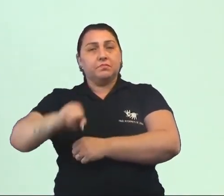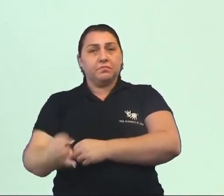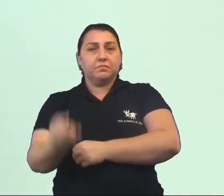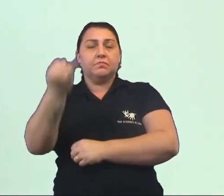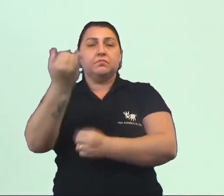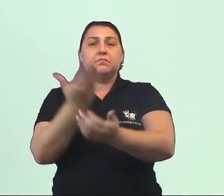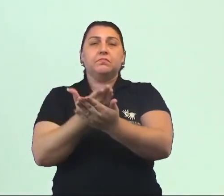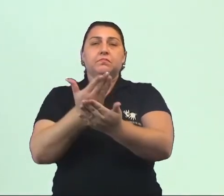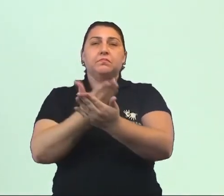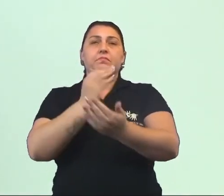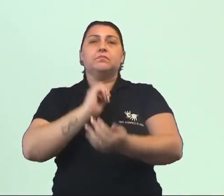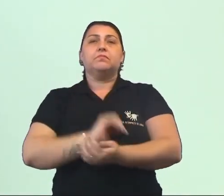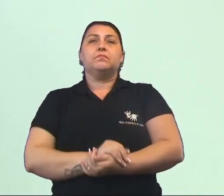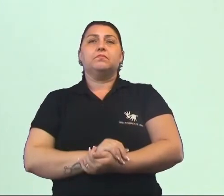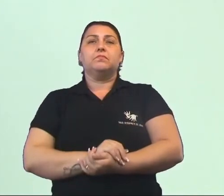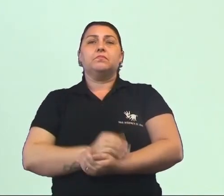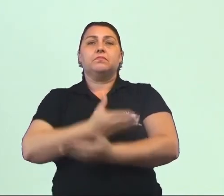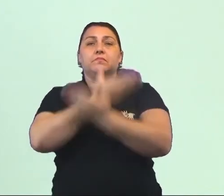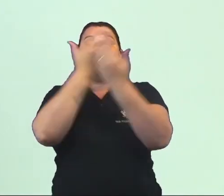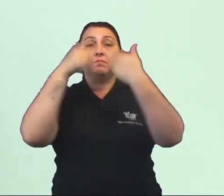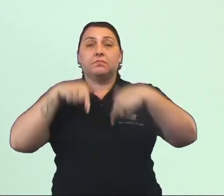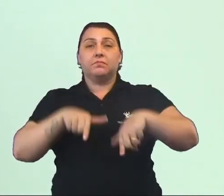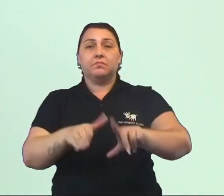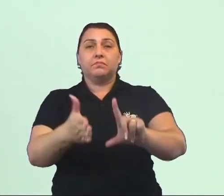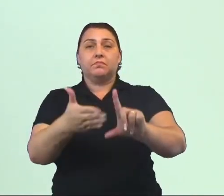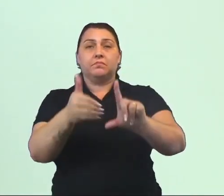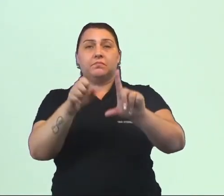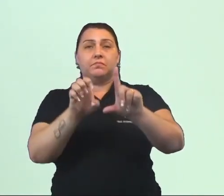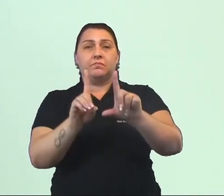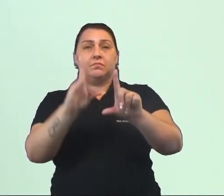aproveitado bem essa aula e não deixe de